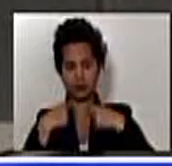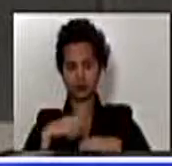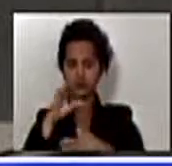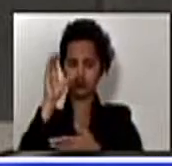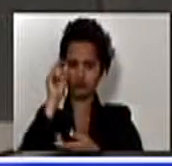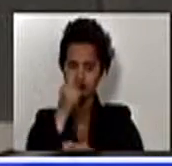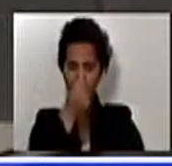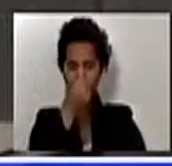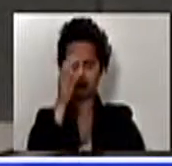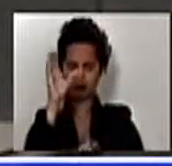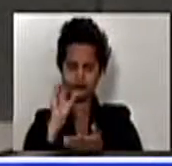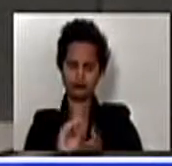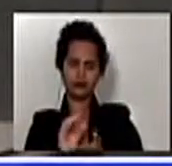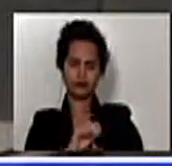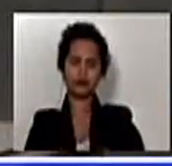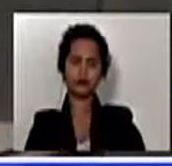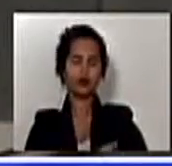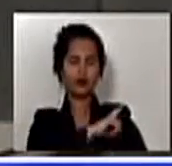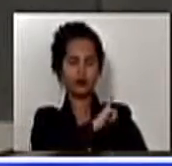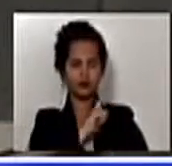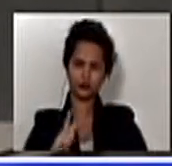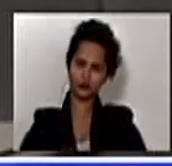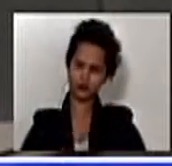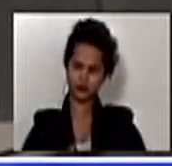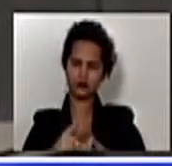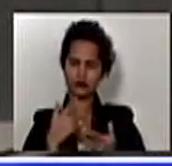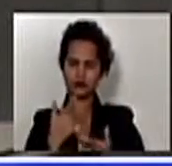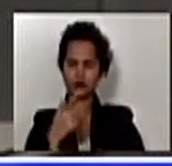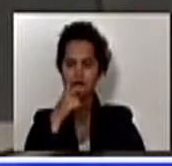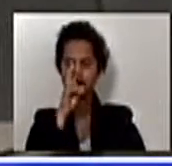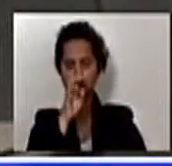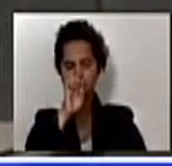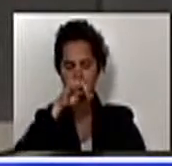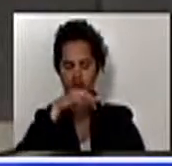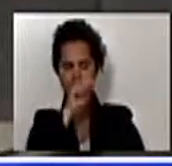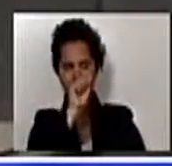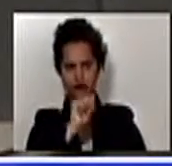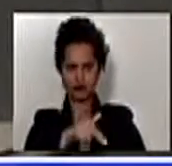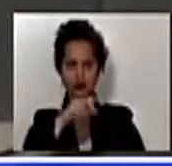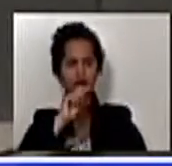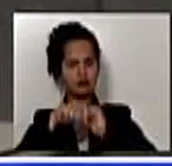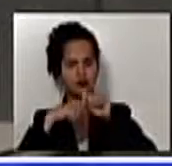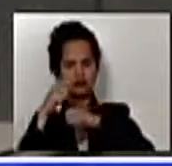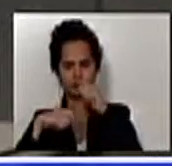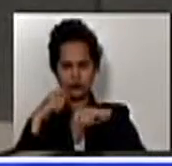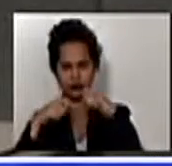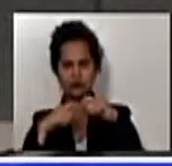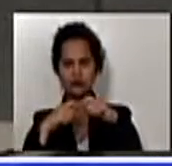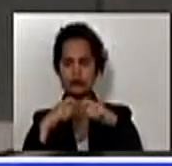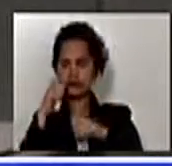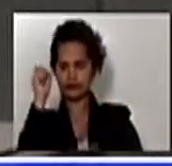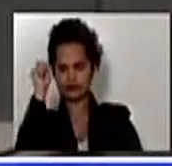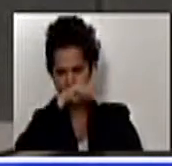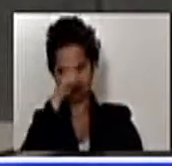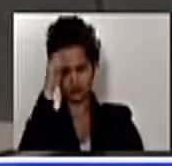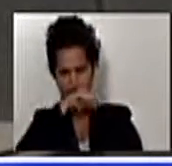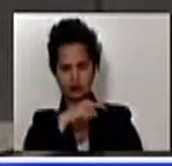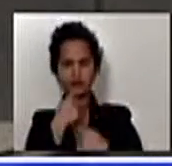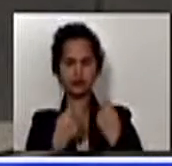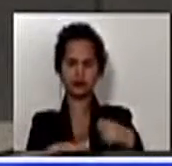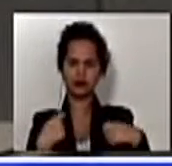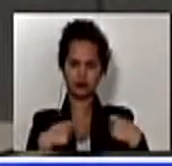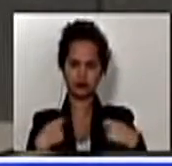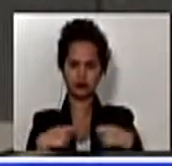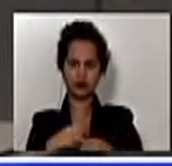O governo do Estado, assim que assumiu, o governador Renan Filho, ele tomou medidas assim muito amargas, não é? Ele, um